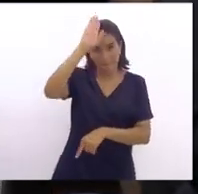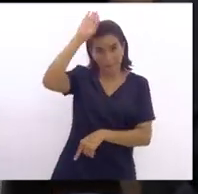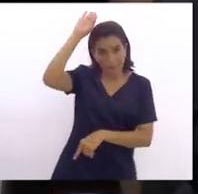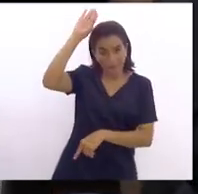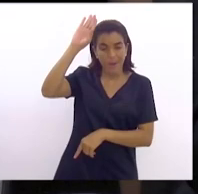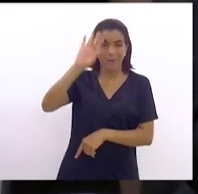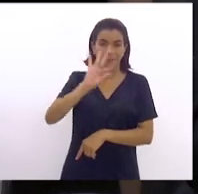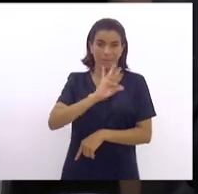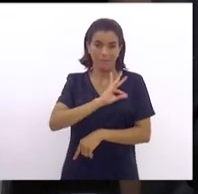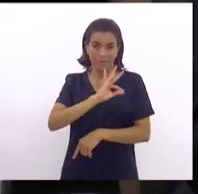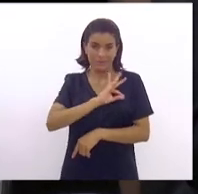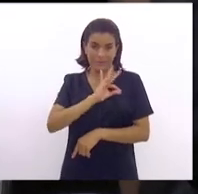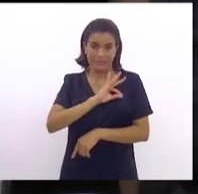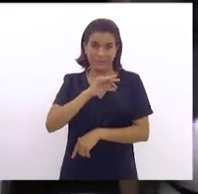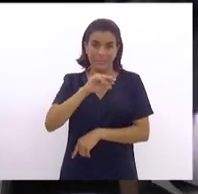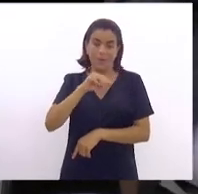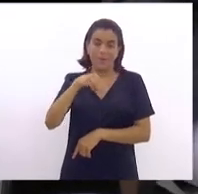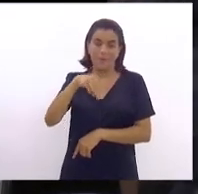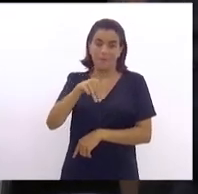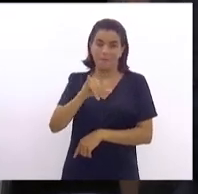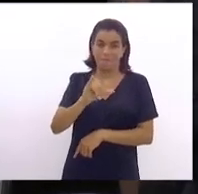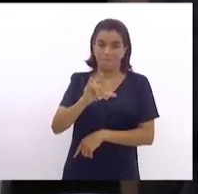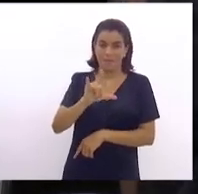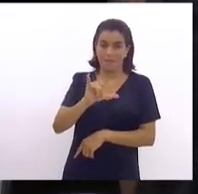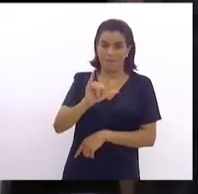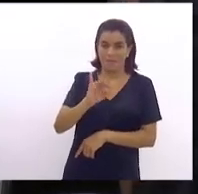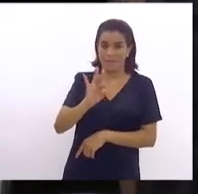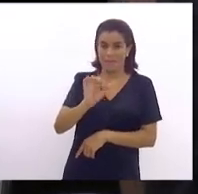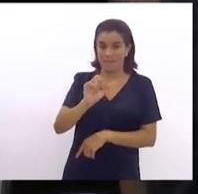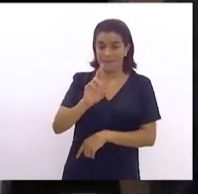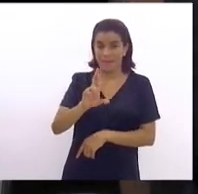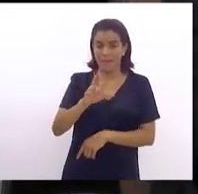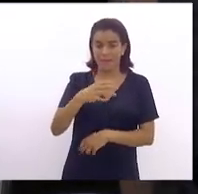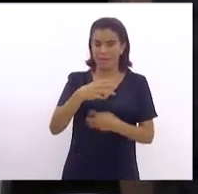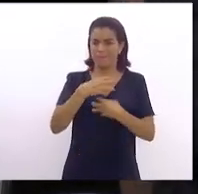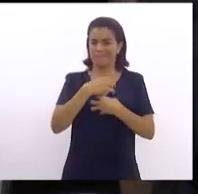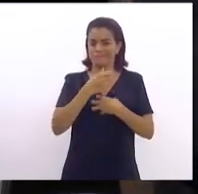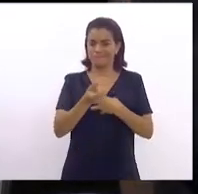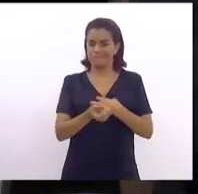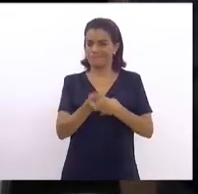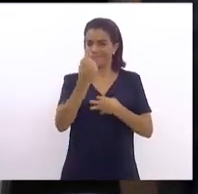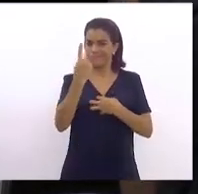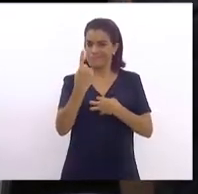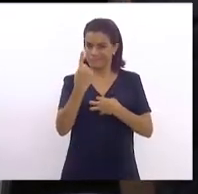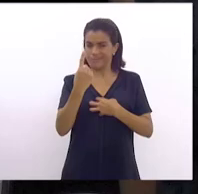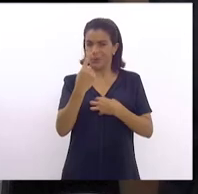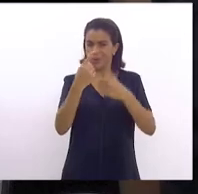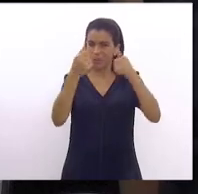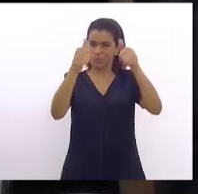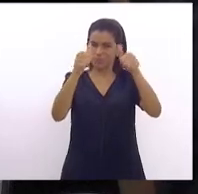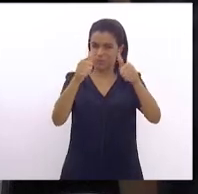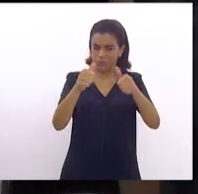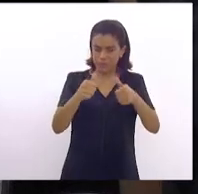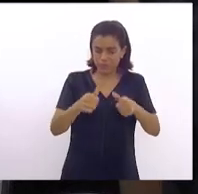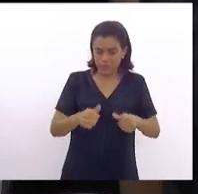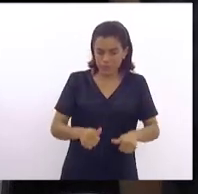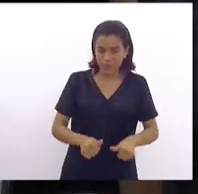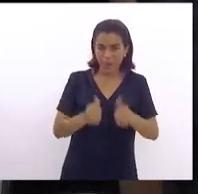e policiais militares, no meu sentir, não é, quando fiz análise com